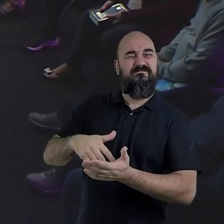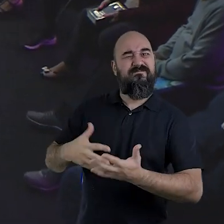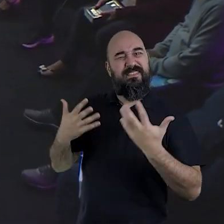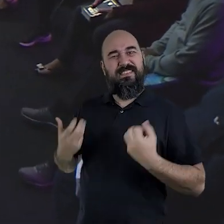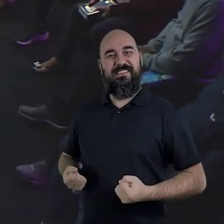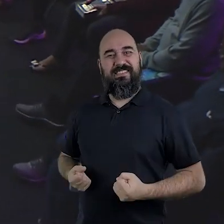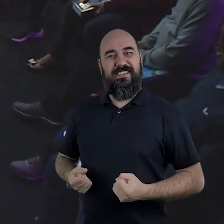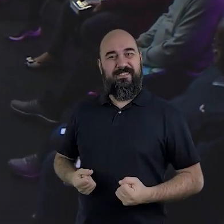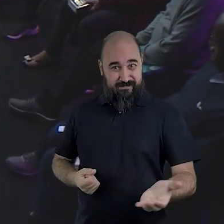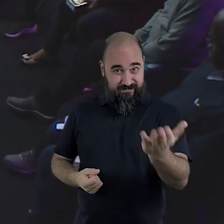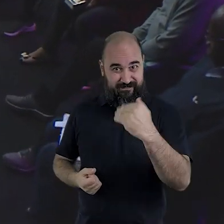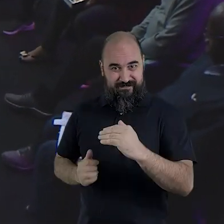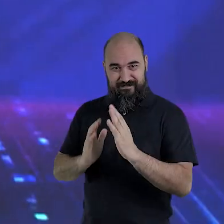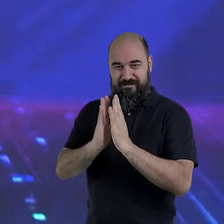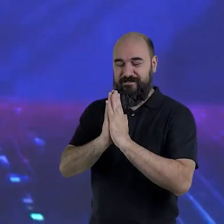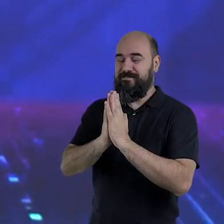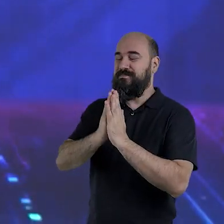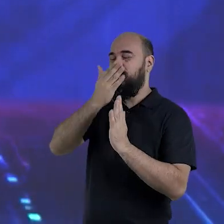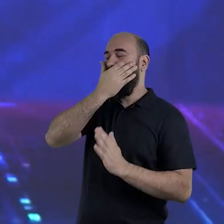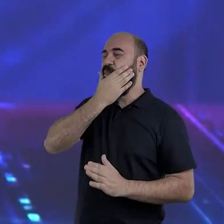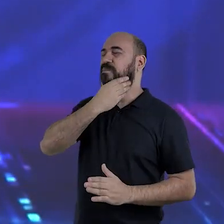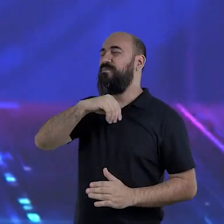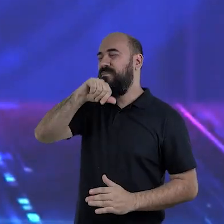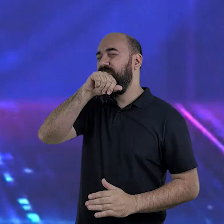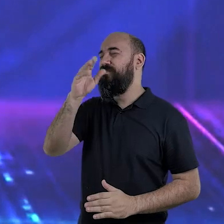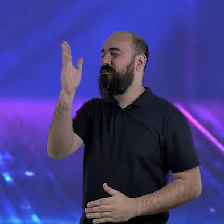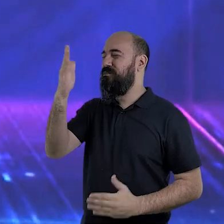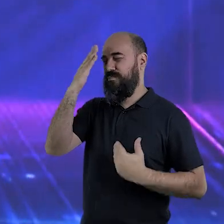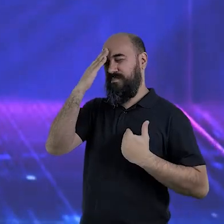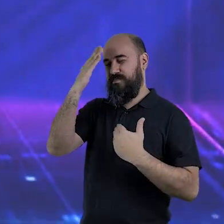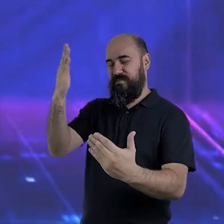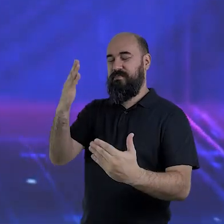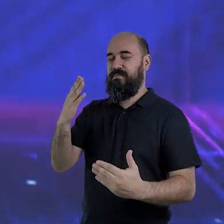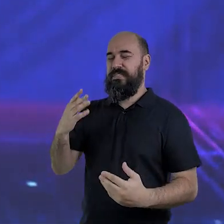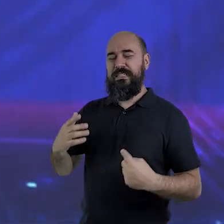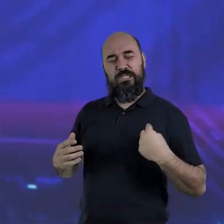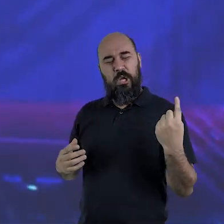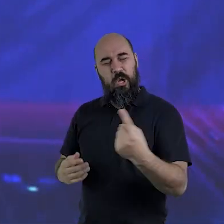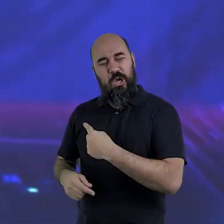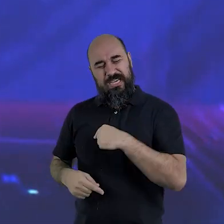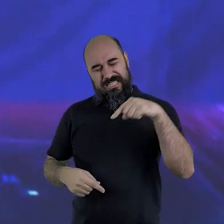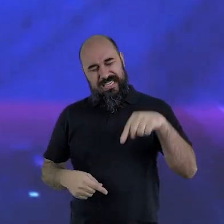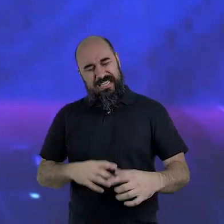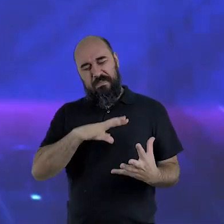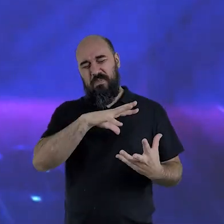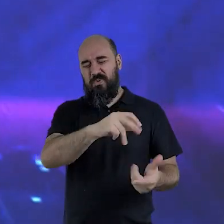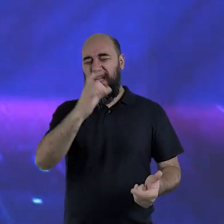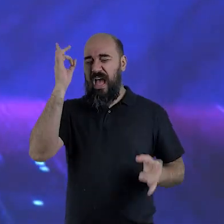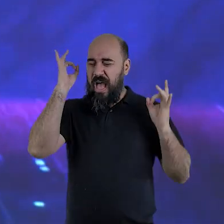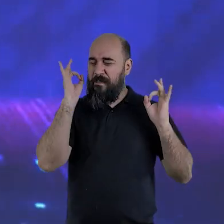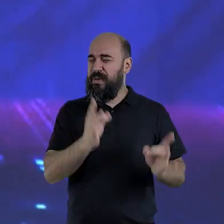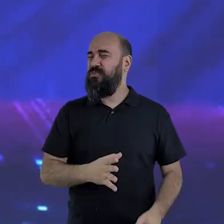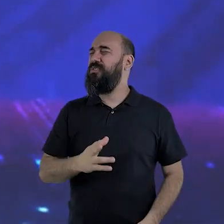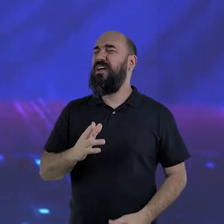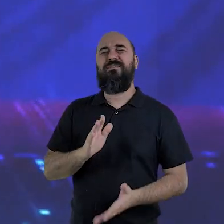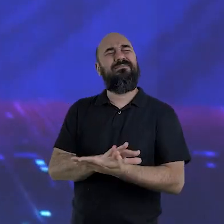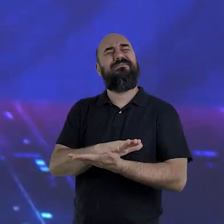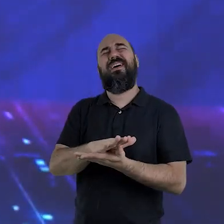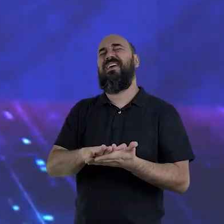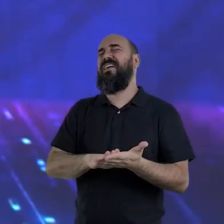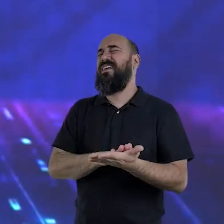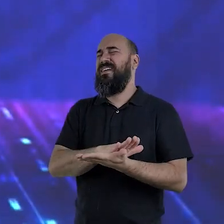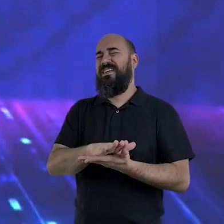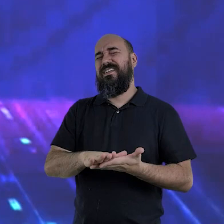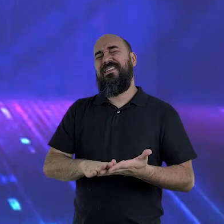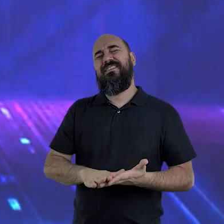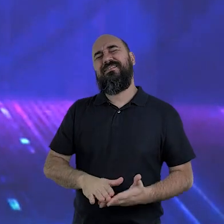Querido Pai, eu te agradeço muito porque não estamos nesse mundo abandonados, isolados, sem saber para